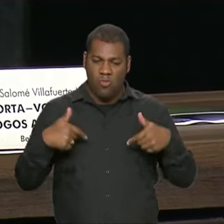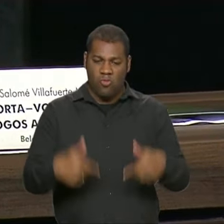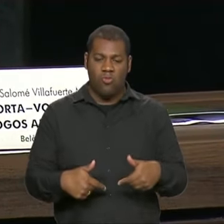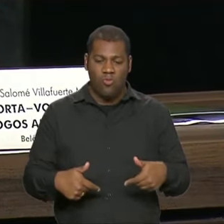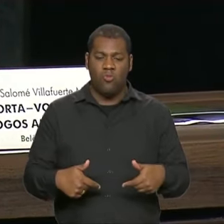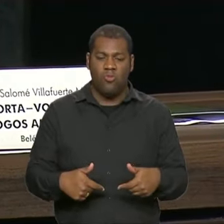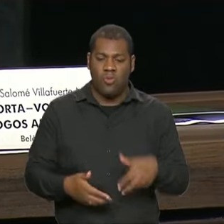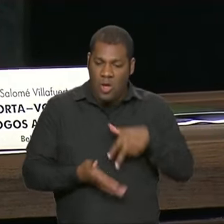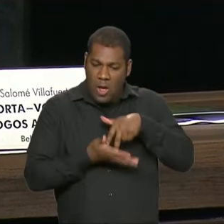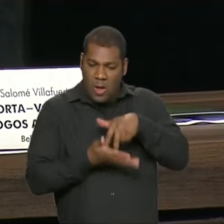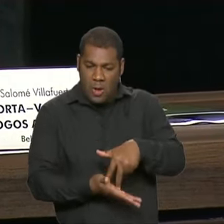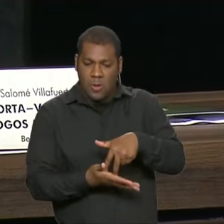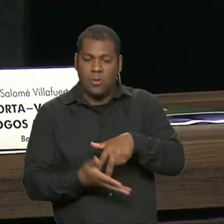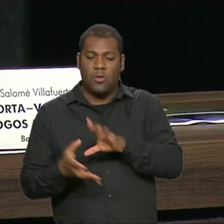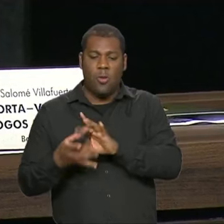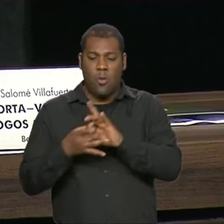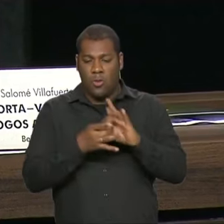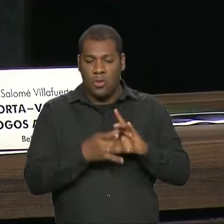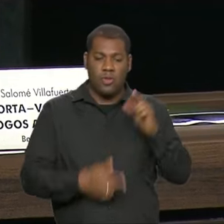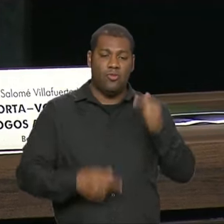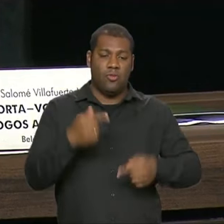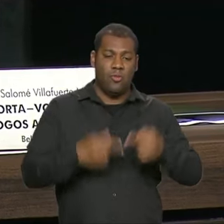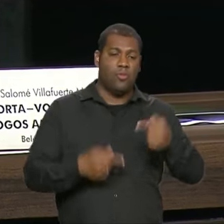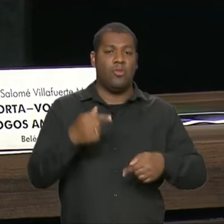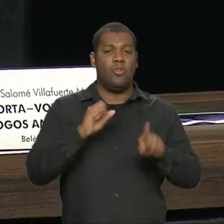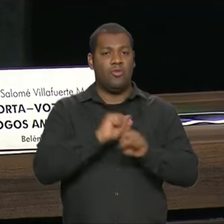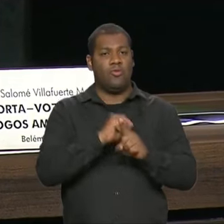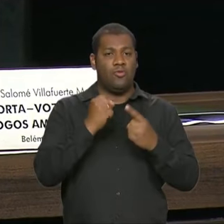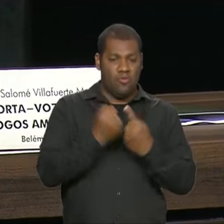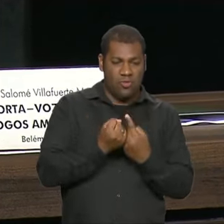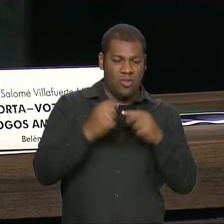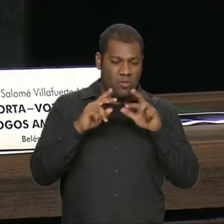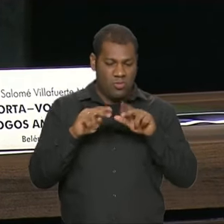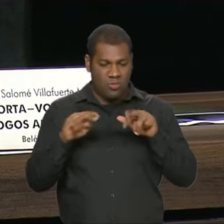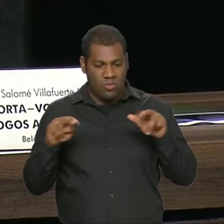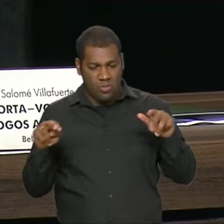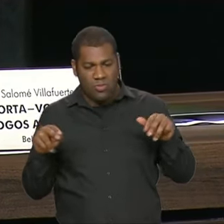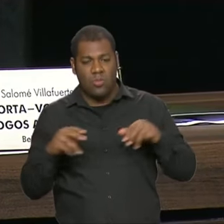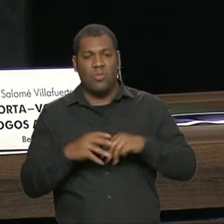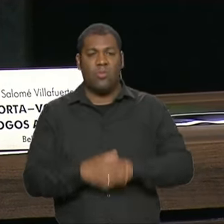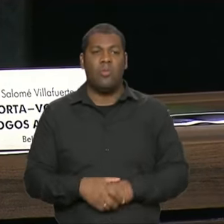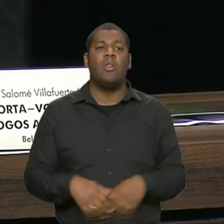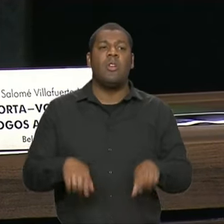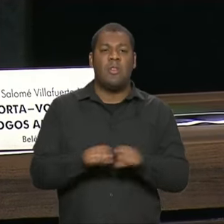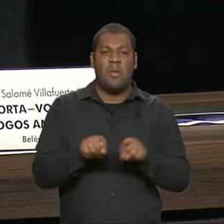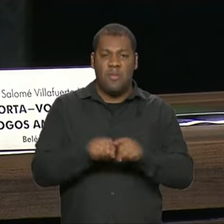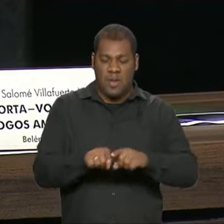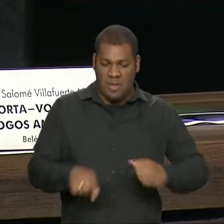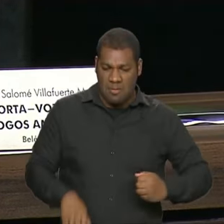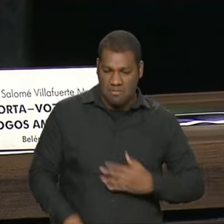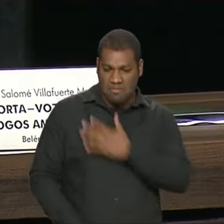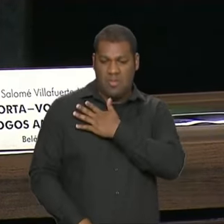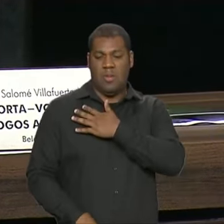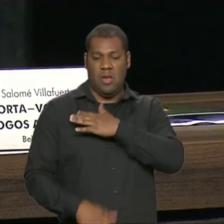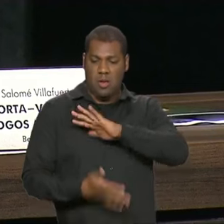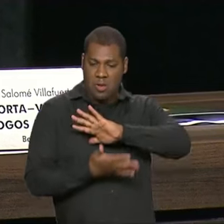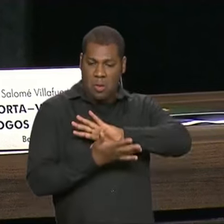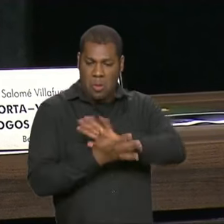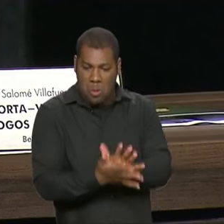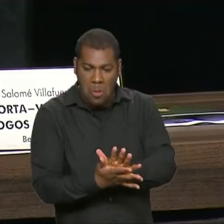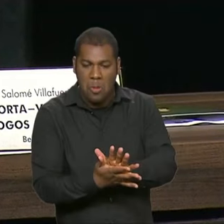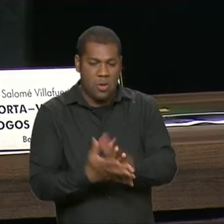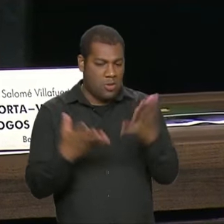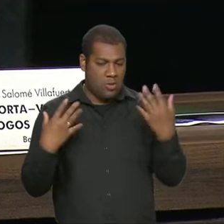em contextos políticos e sociais adversos, enfrentando ofensivas militaristas, militarização das terras